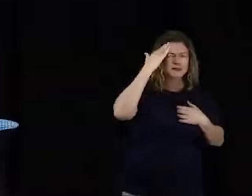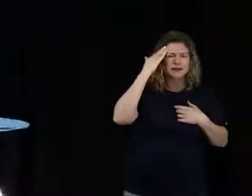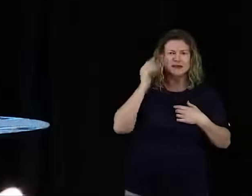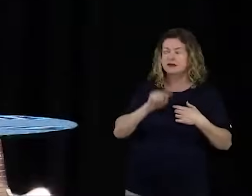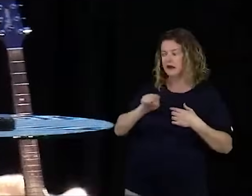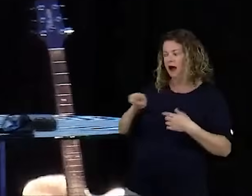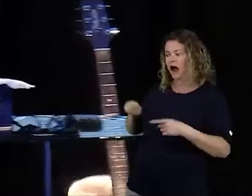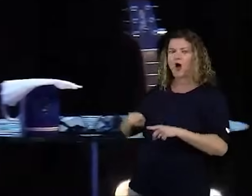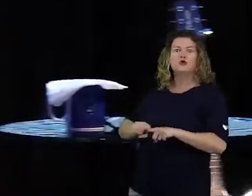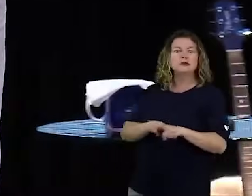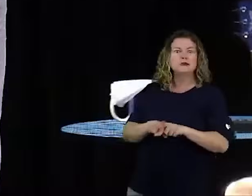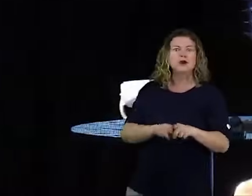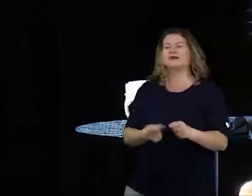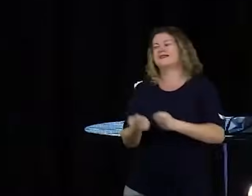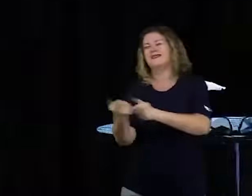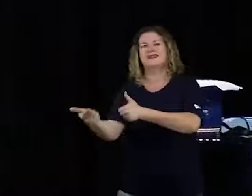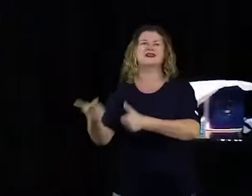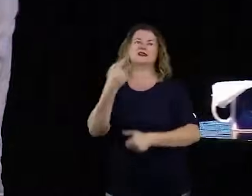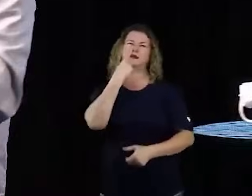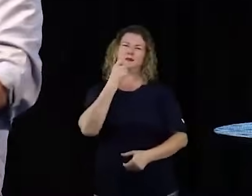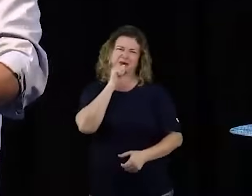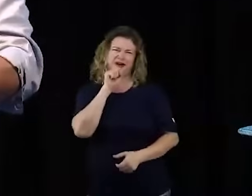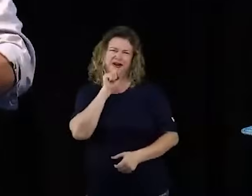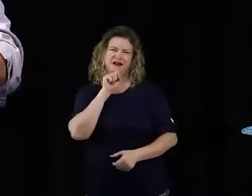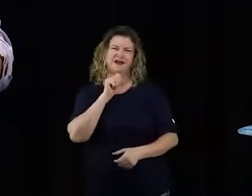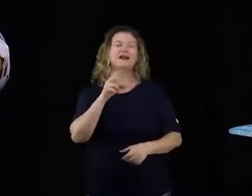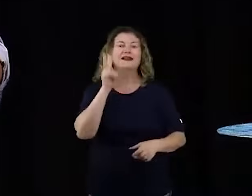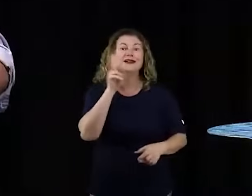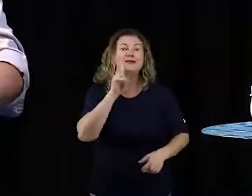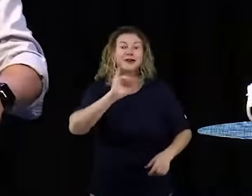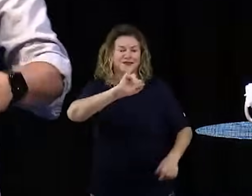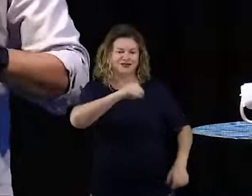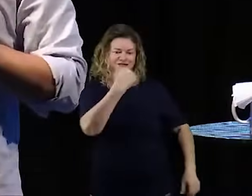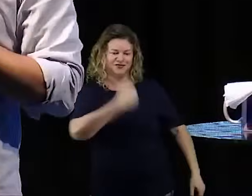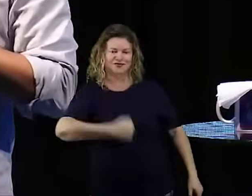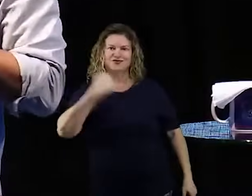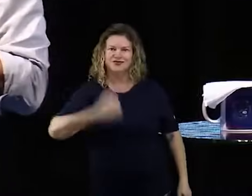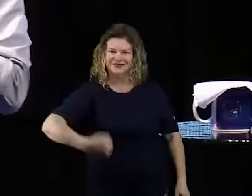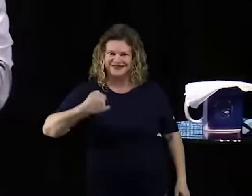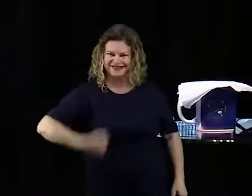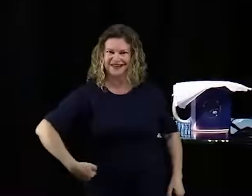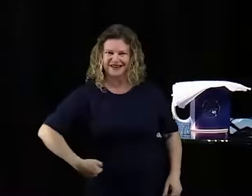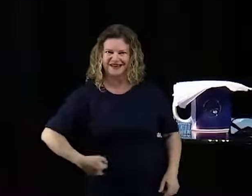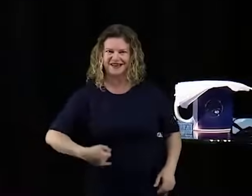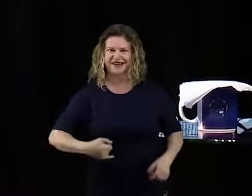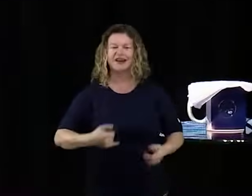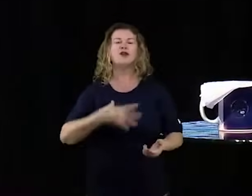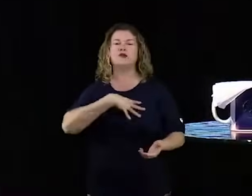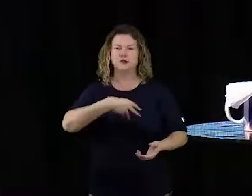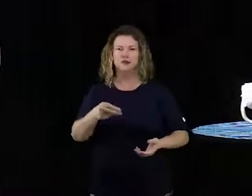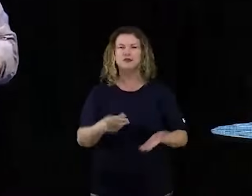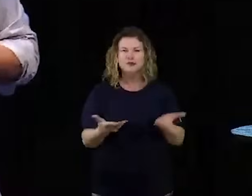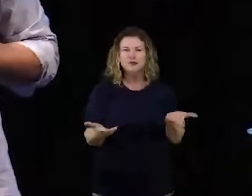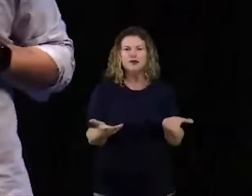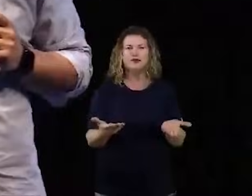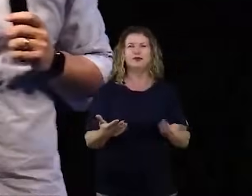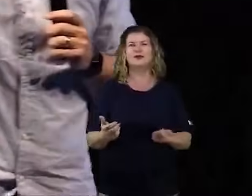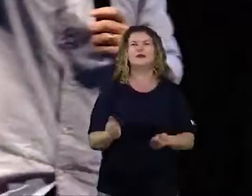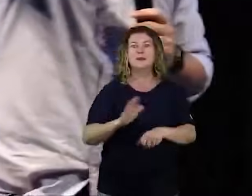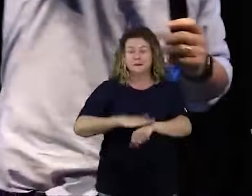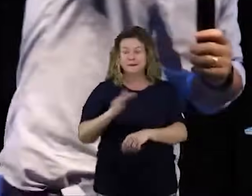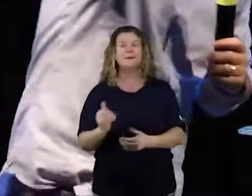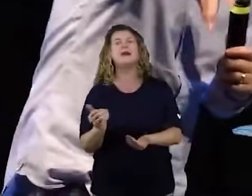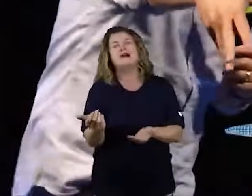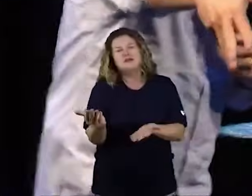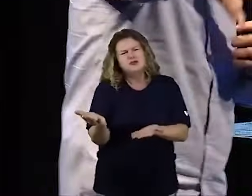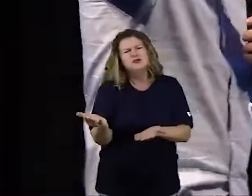Caçula naquele tempo José era o filho de Caçula depois a mãe de José vai ter mais um filho vai morrer de parto